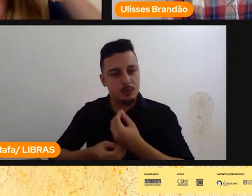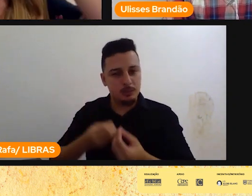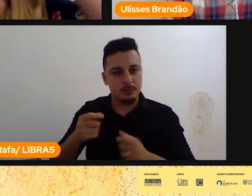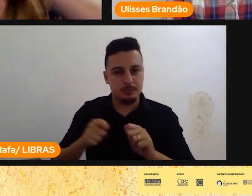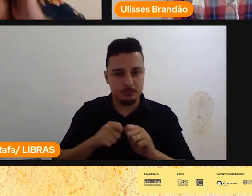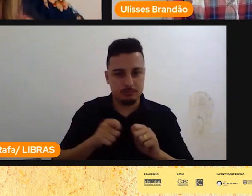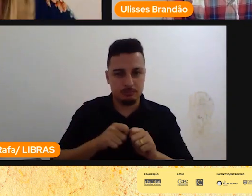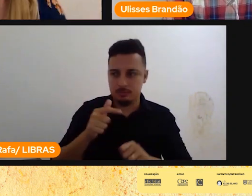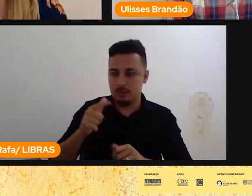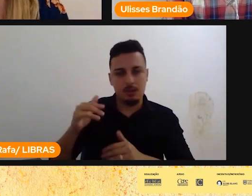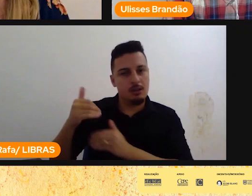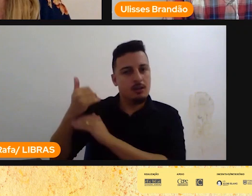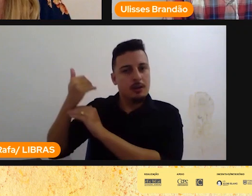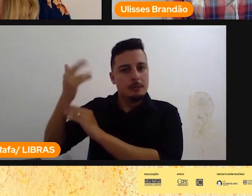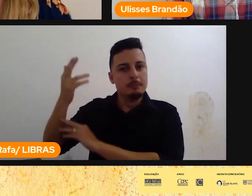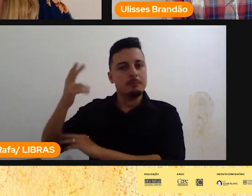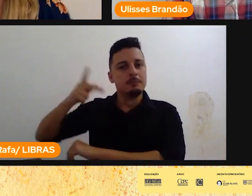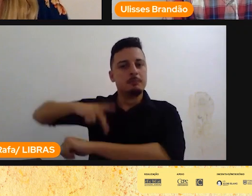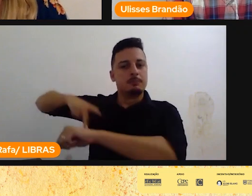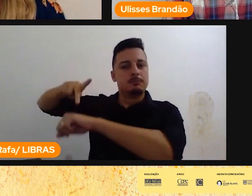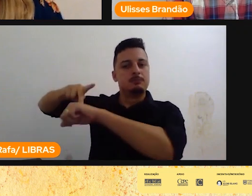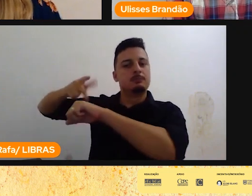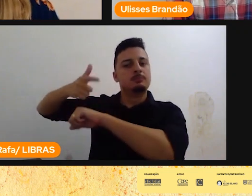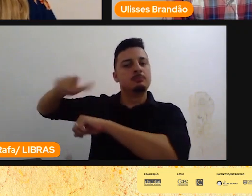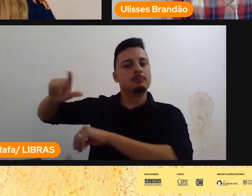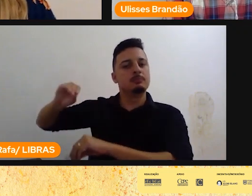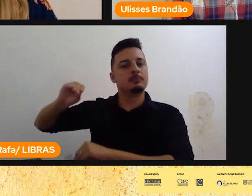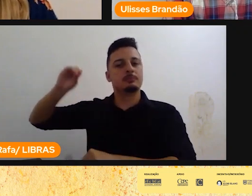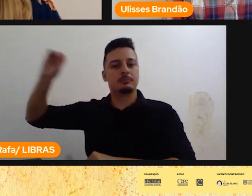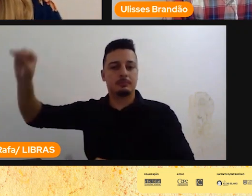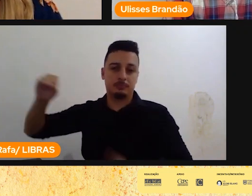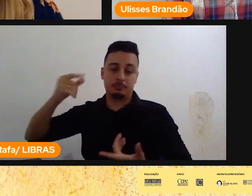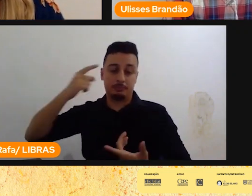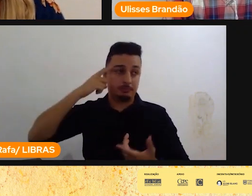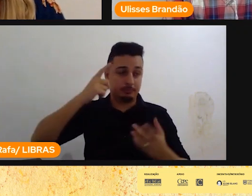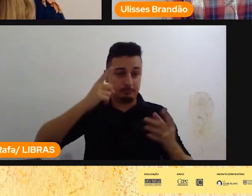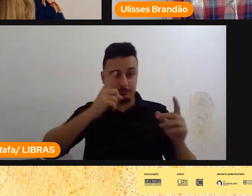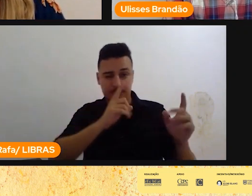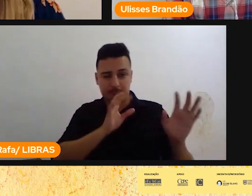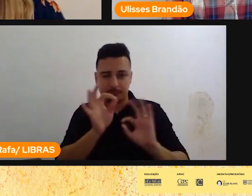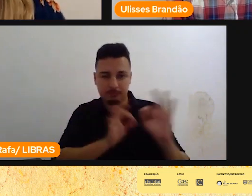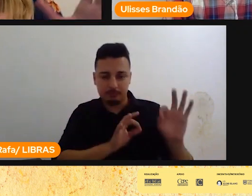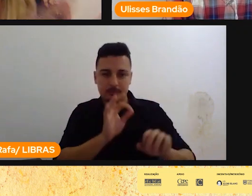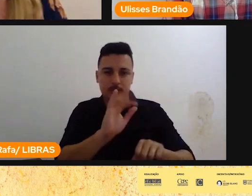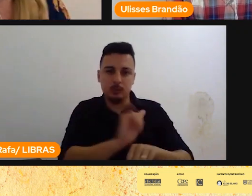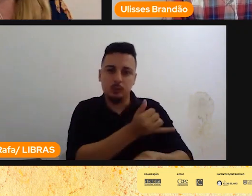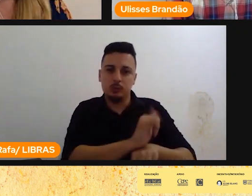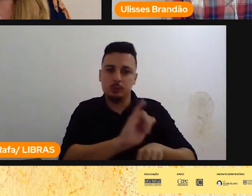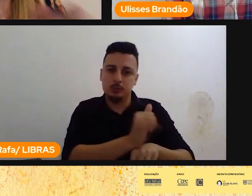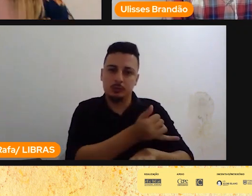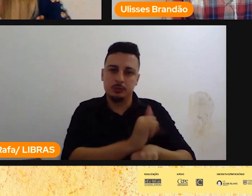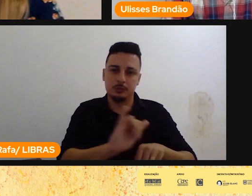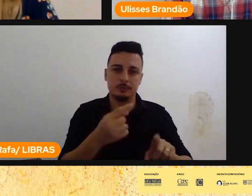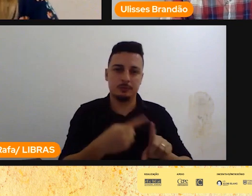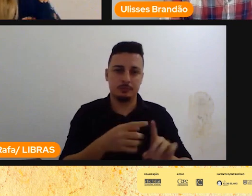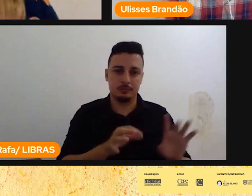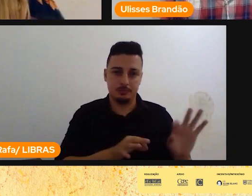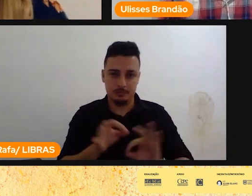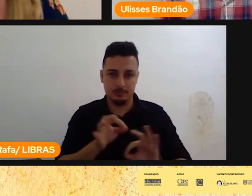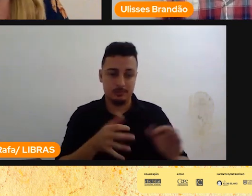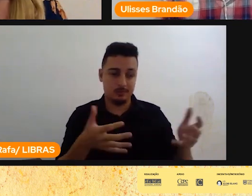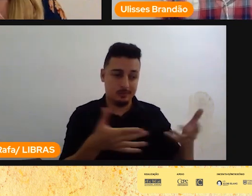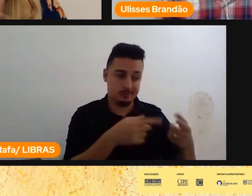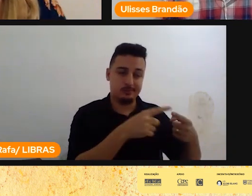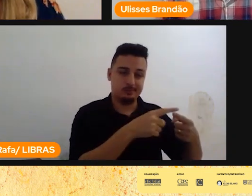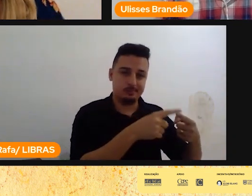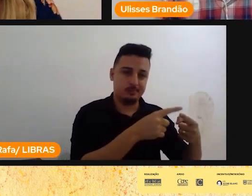do país. Essas são as estratégias que eu lidei com Bizarros Peixes e agora estou lidando